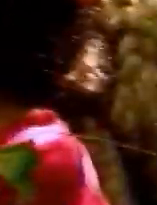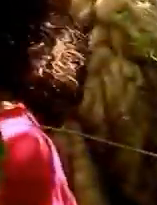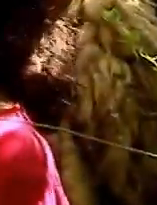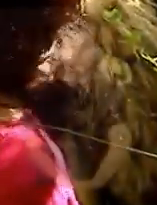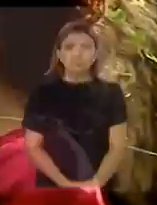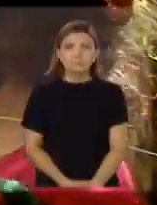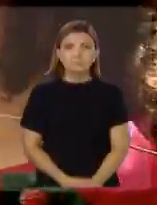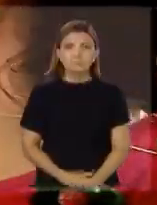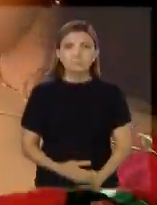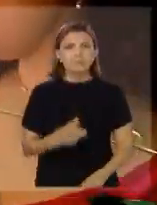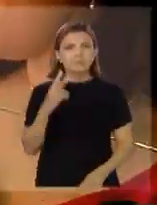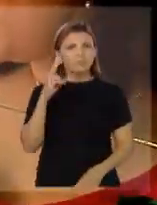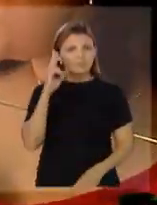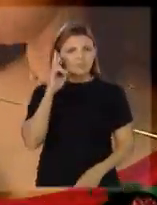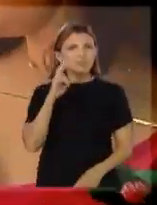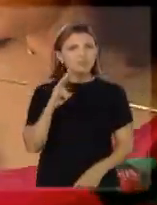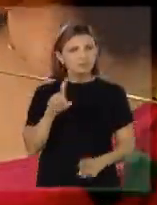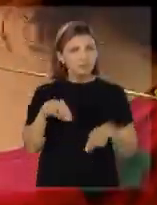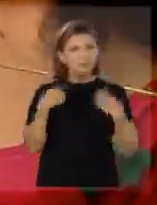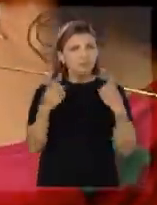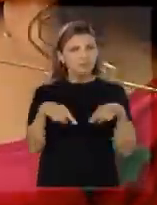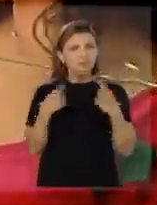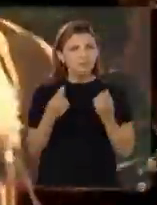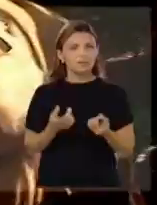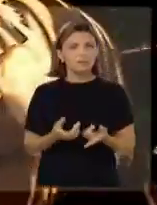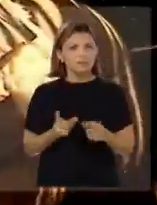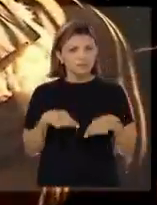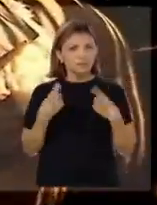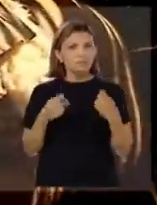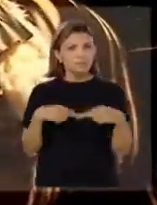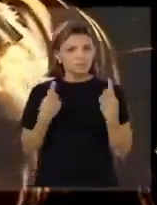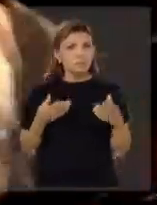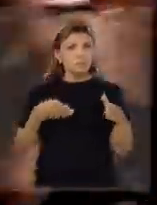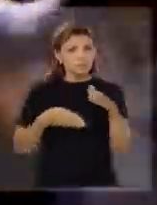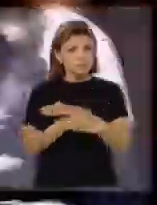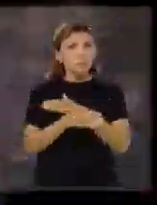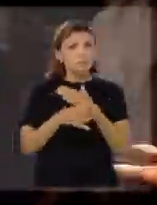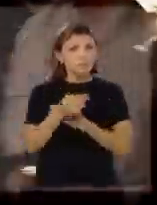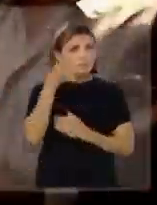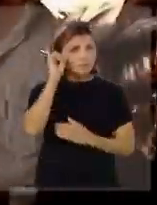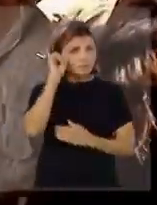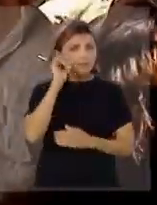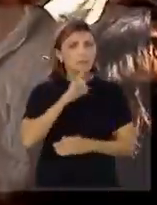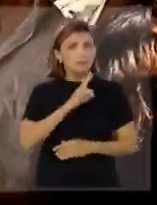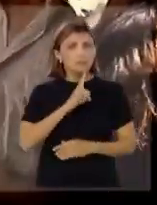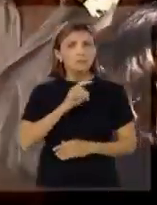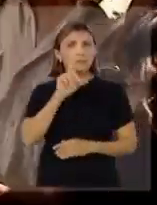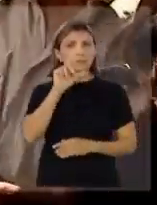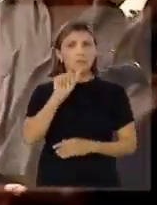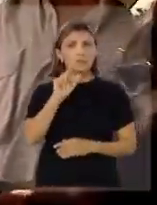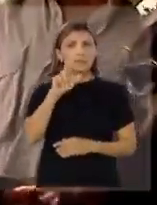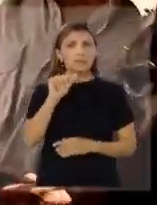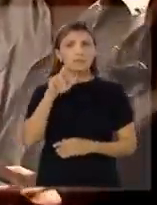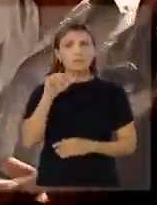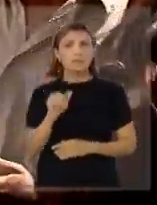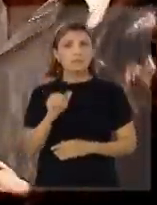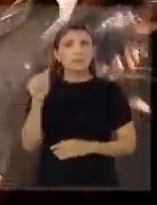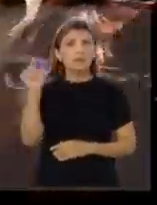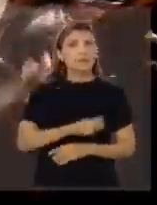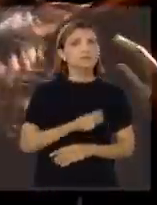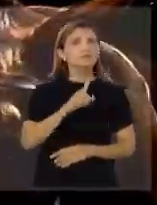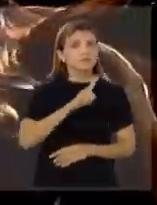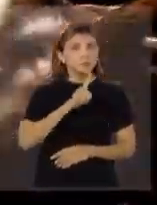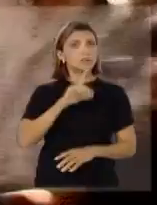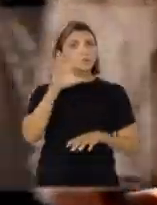Gente, mas essa história de invasores noturnos não colou. Vocês estão me zoando, né? Marta, é sério. Os malandros entraram na fazenda pra pegar filhote de arara azul. É a segunda vez